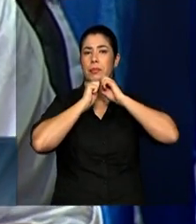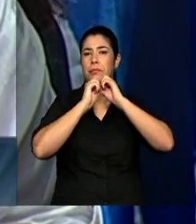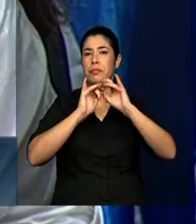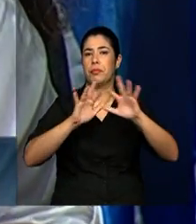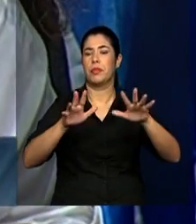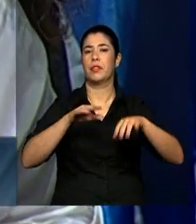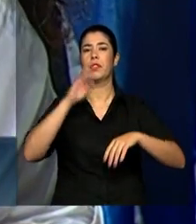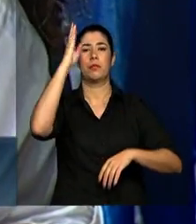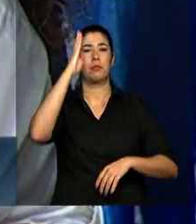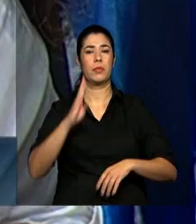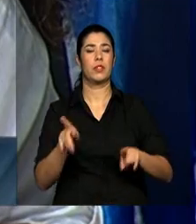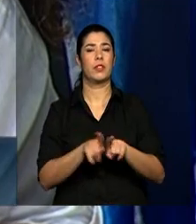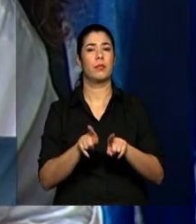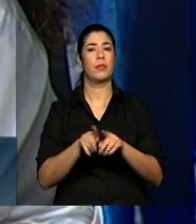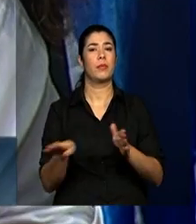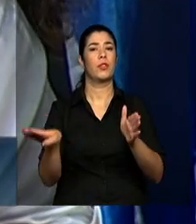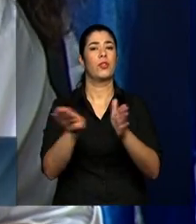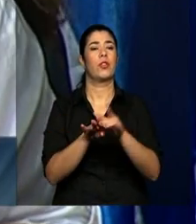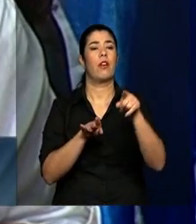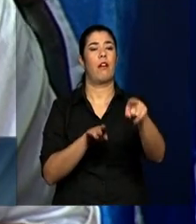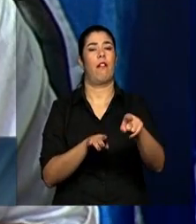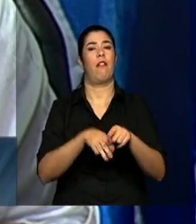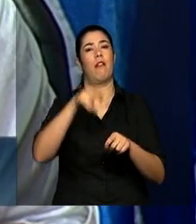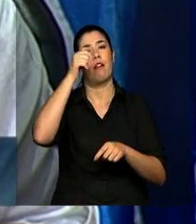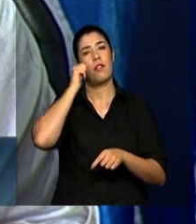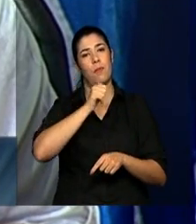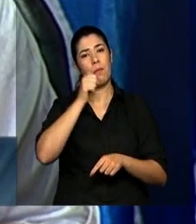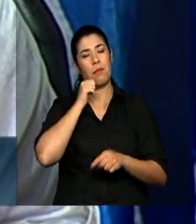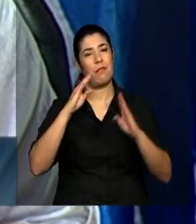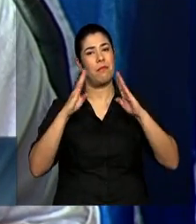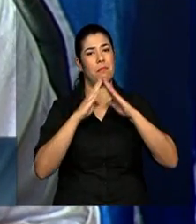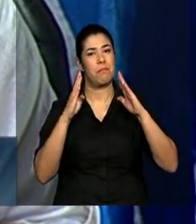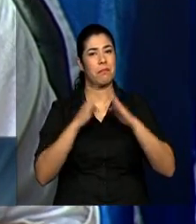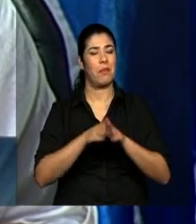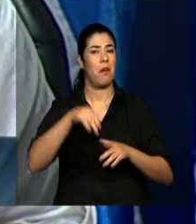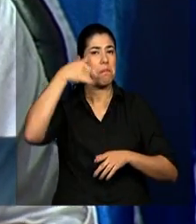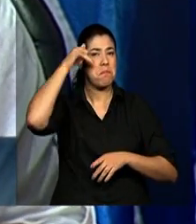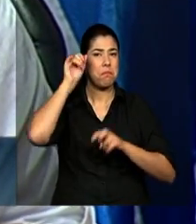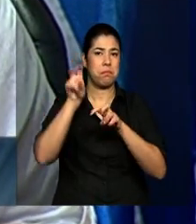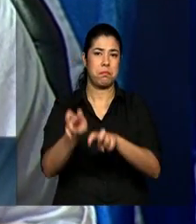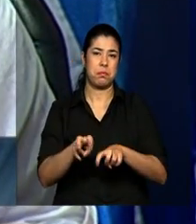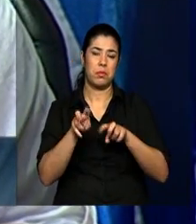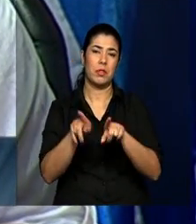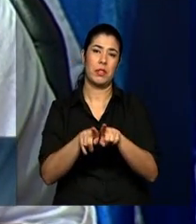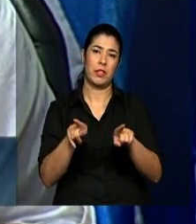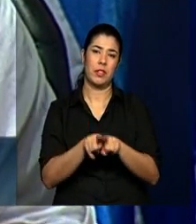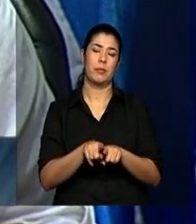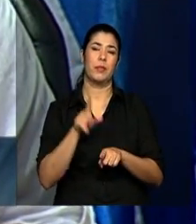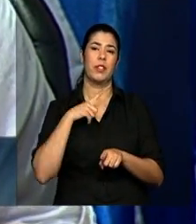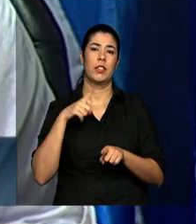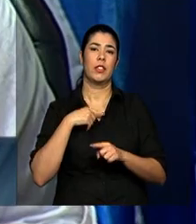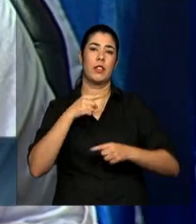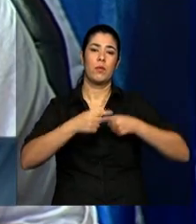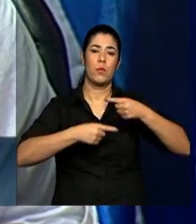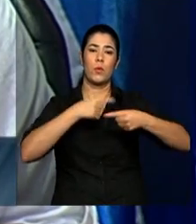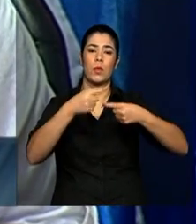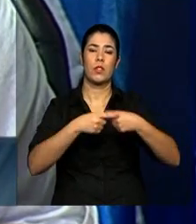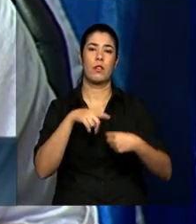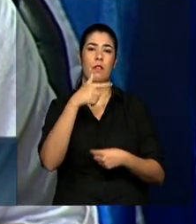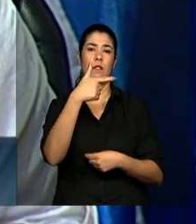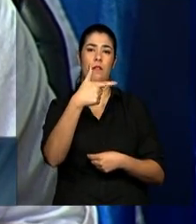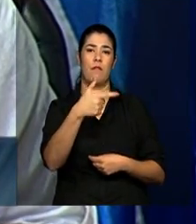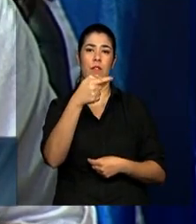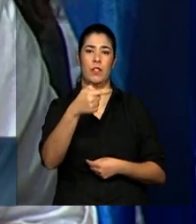chegar à política para as mulheres do campo no enfrentamento à violência. E nós concluímos agora um ciclo, inclusive, de 27 oficinas em todos